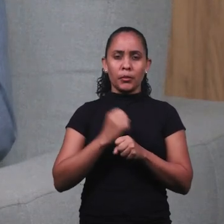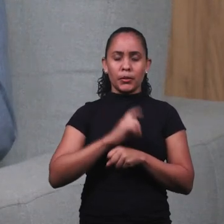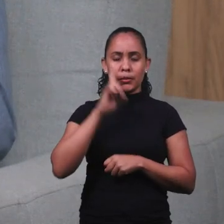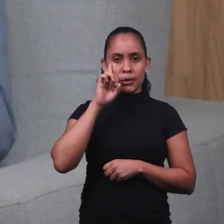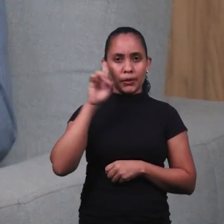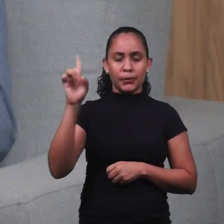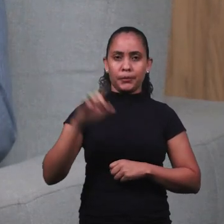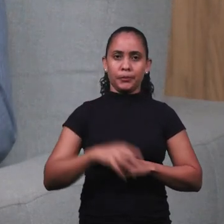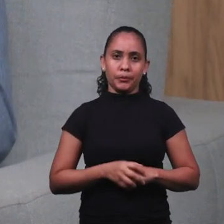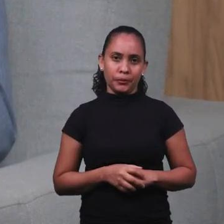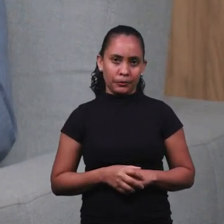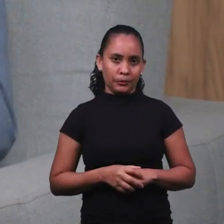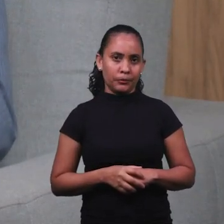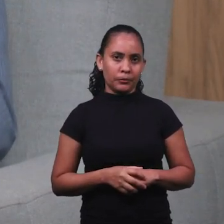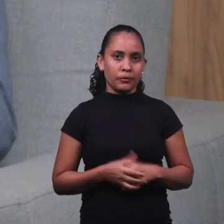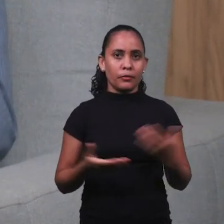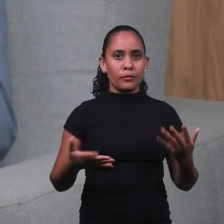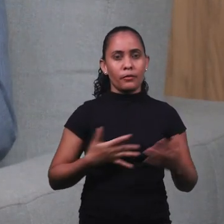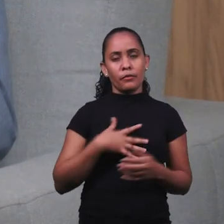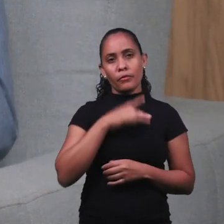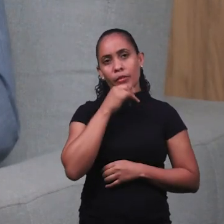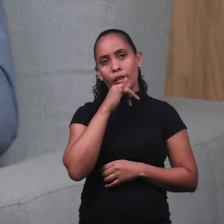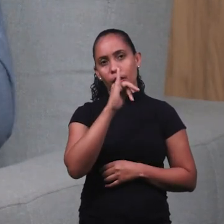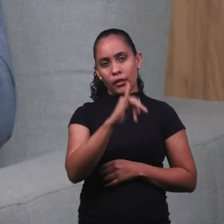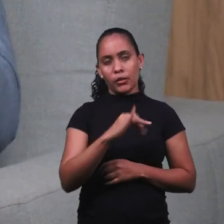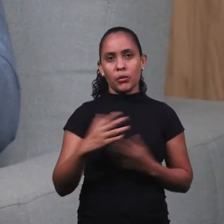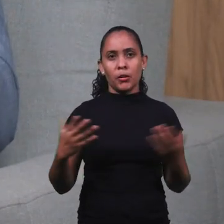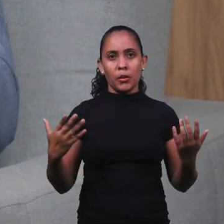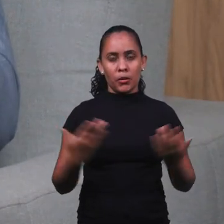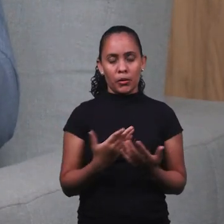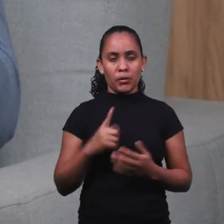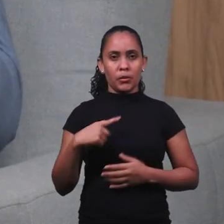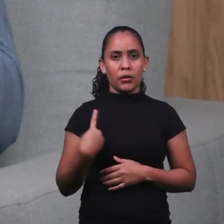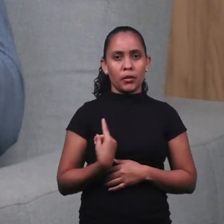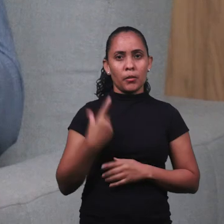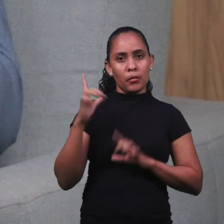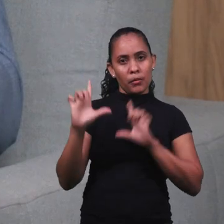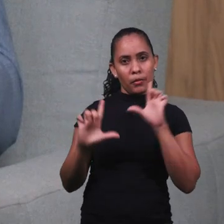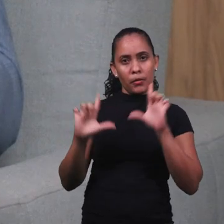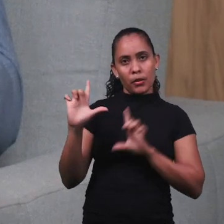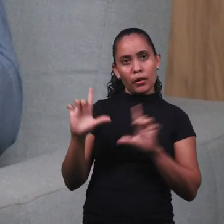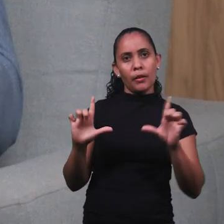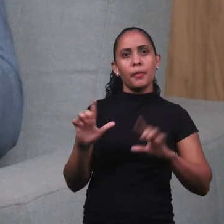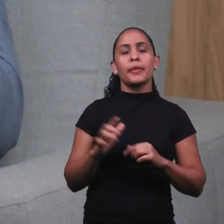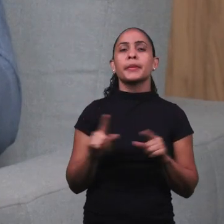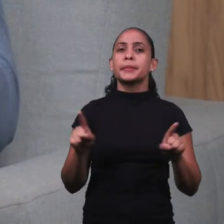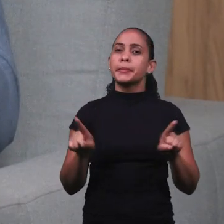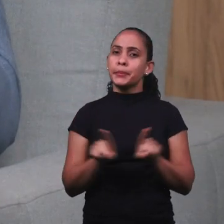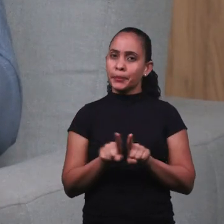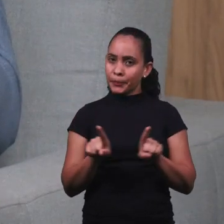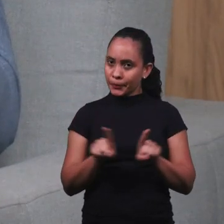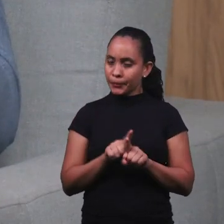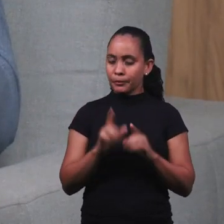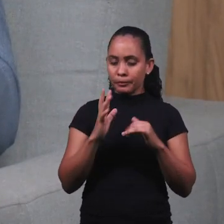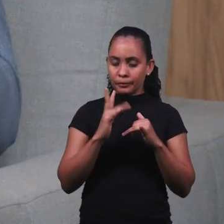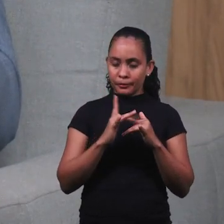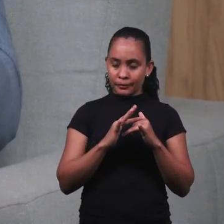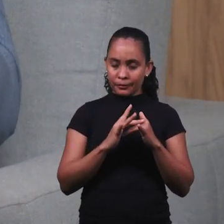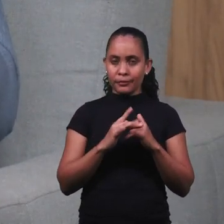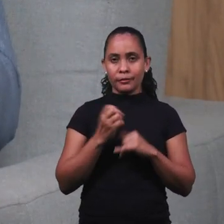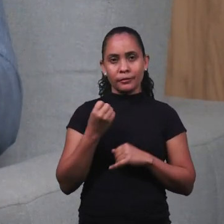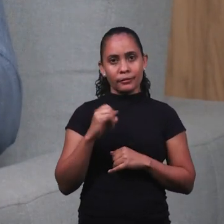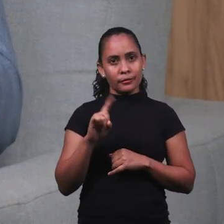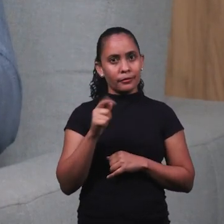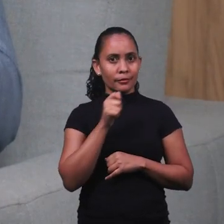mãos do Senhor. E como nós estamos aqui participando deste programa e ele é exibido também